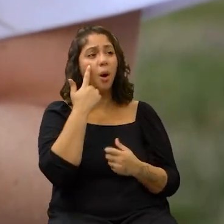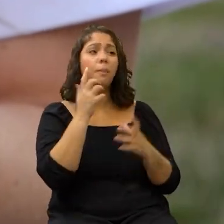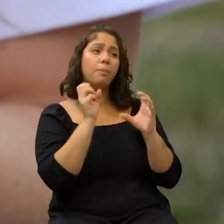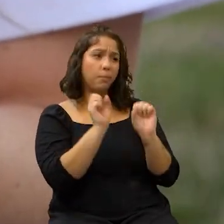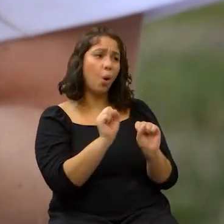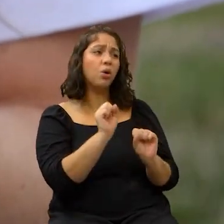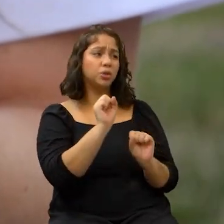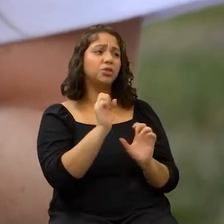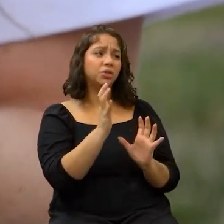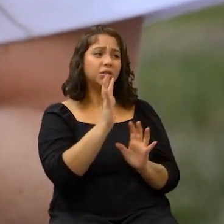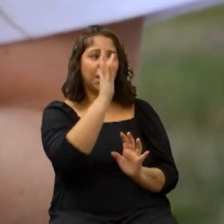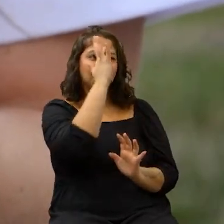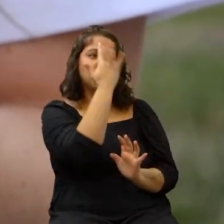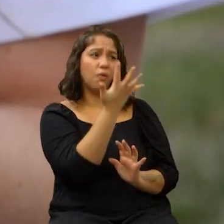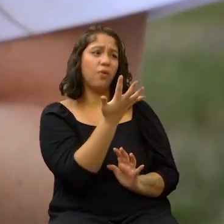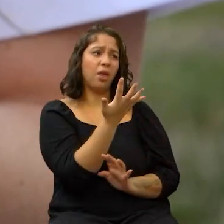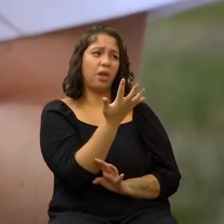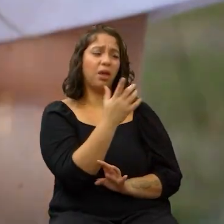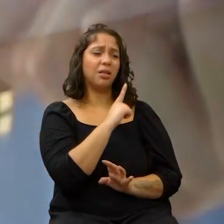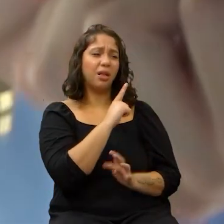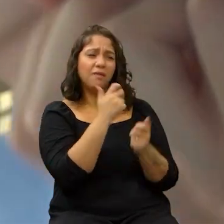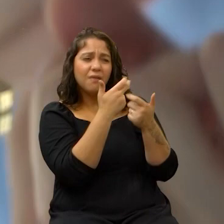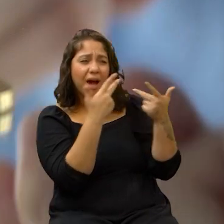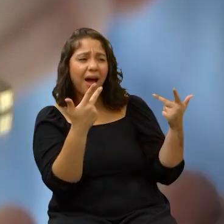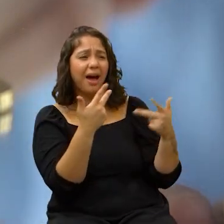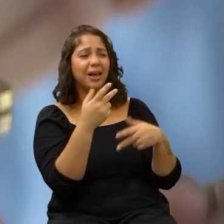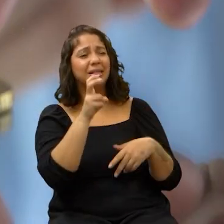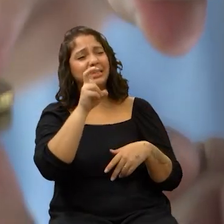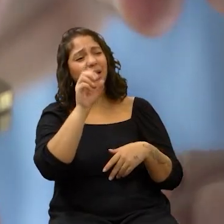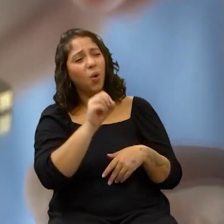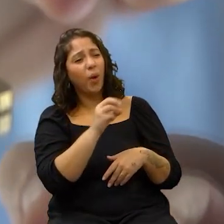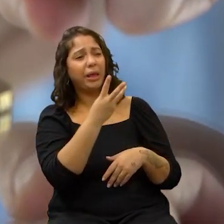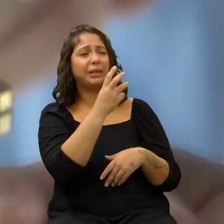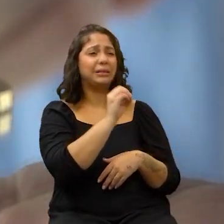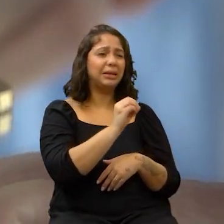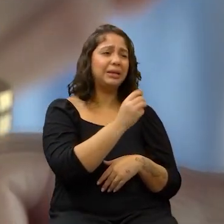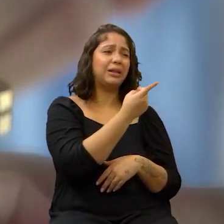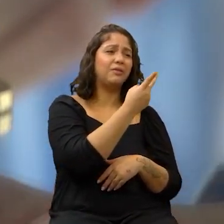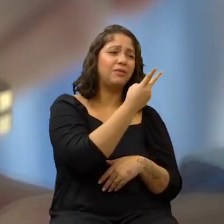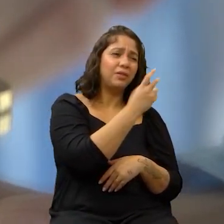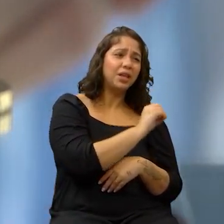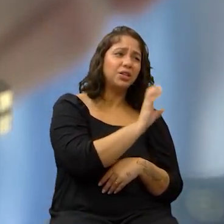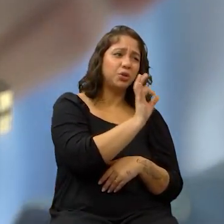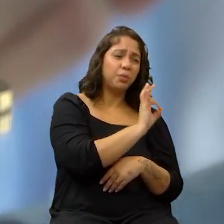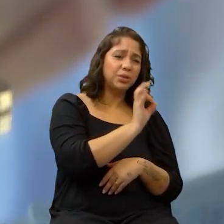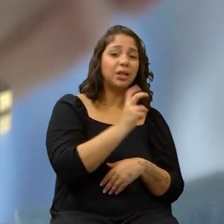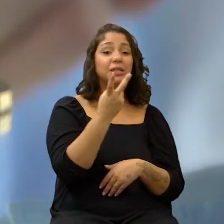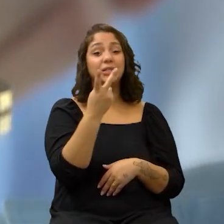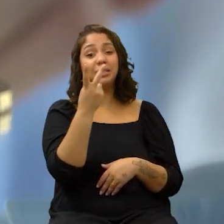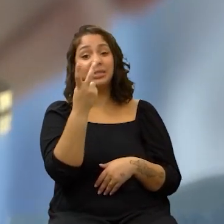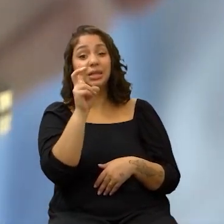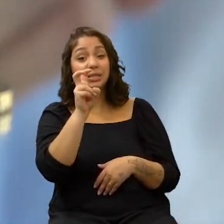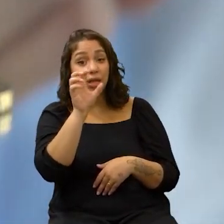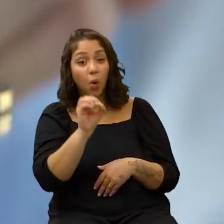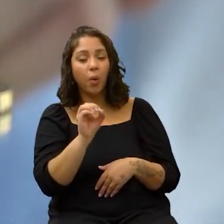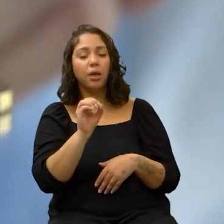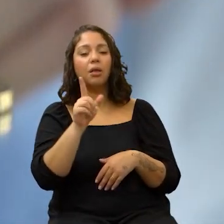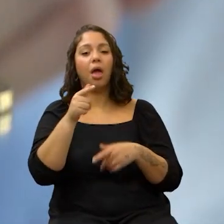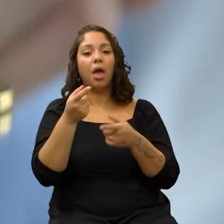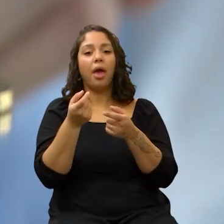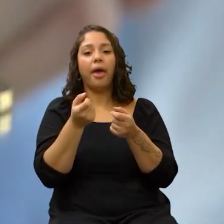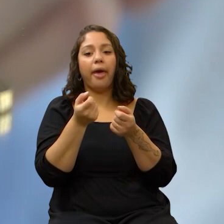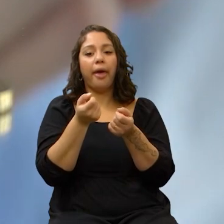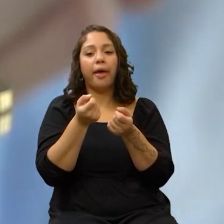funcionar, né? Pode funcionar, tem várias regrinhas, né? 50, 30, 20, que você tem os 50% dos gastos